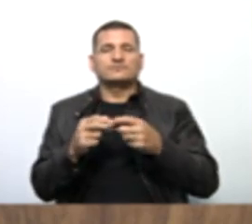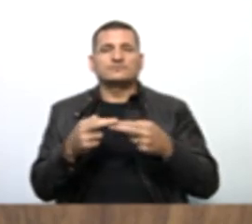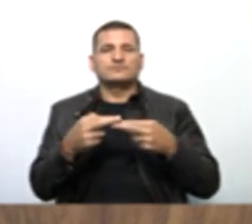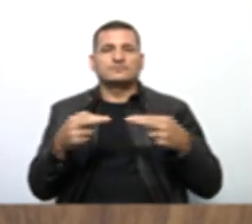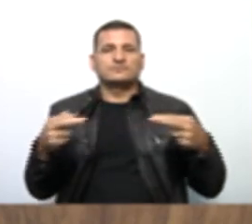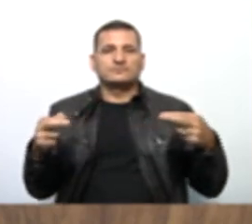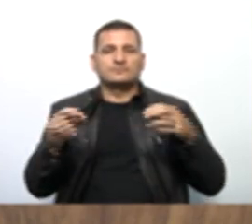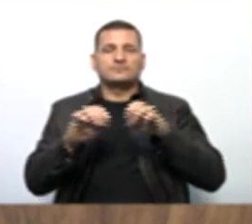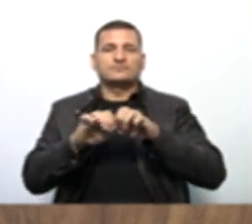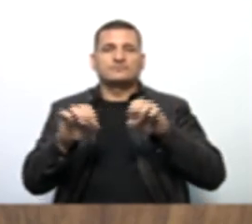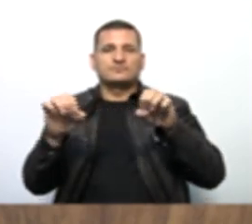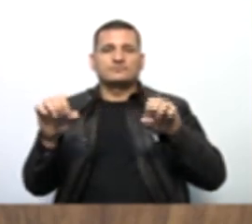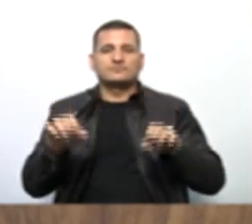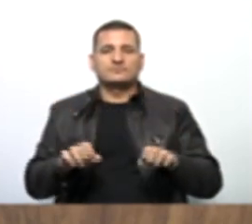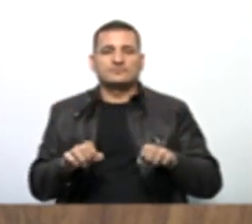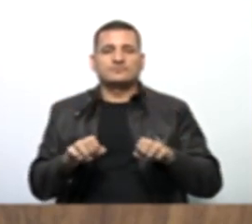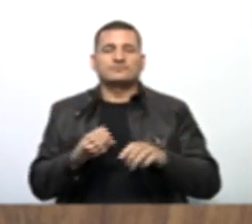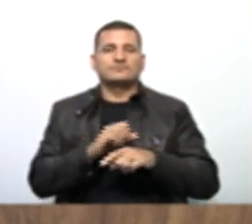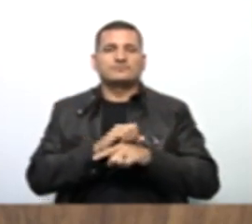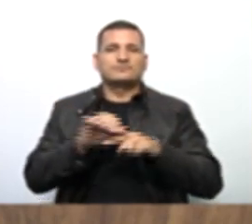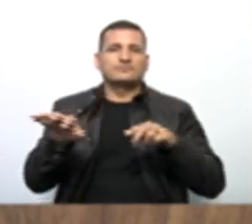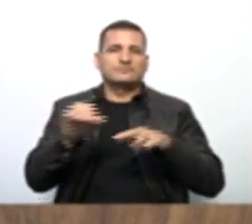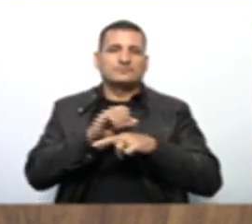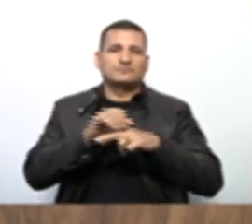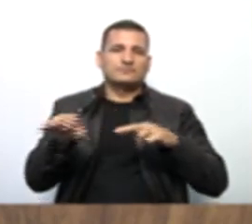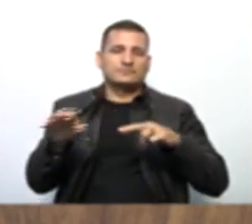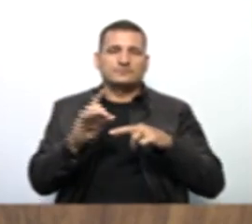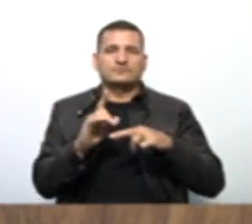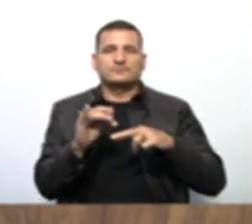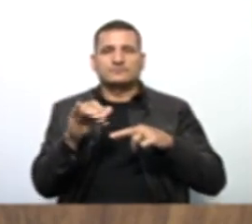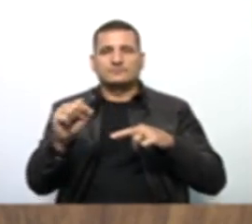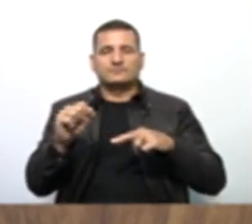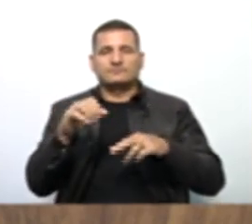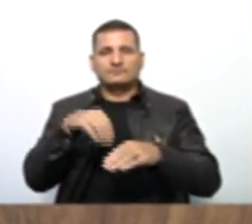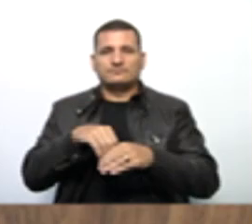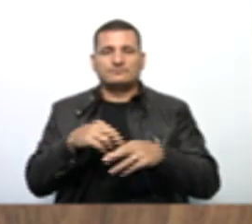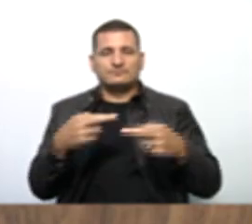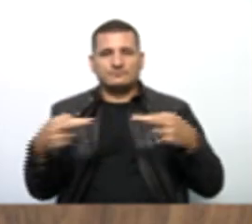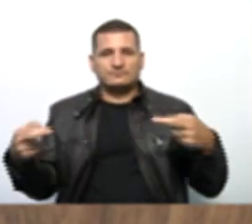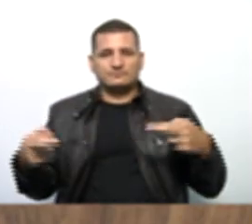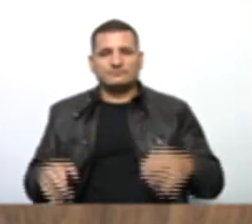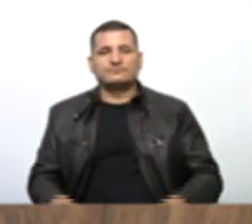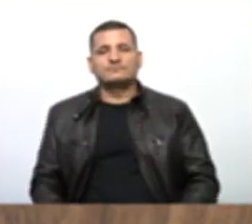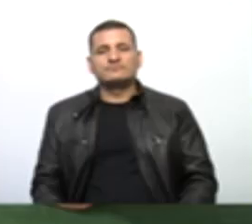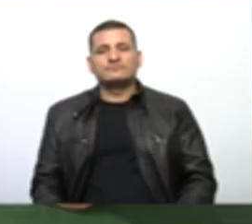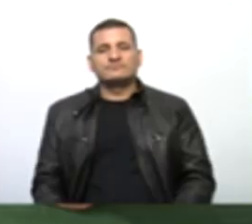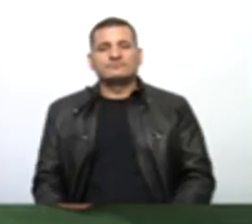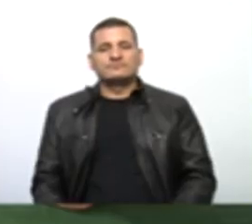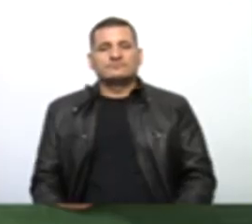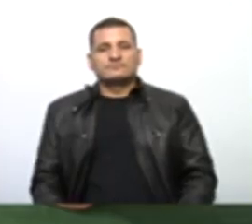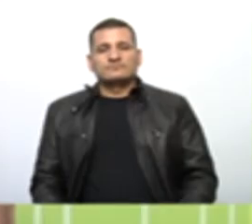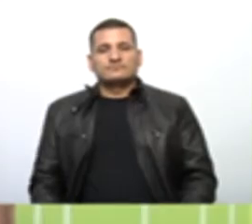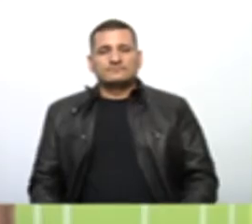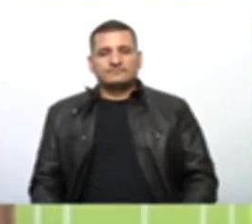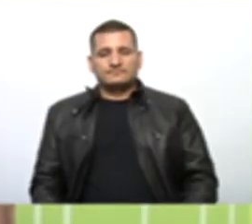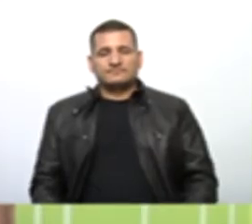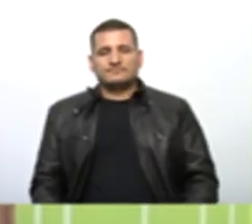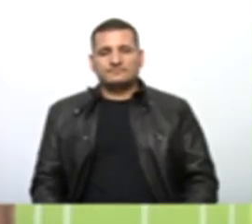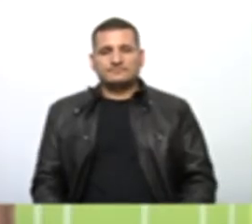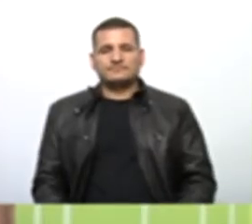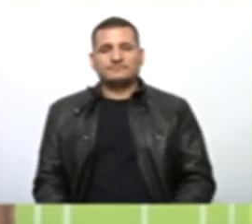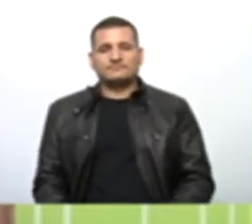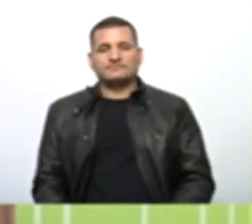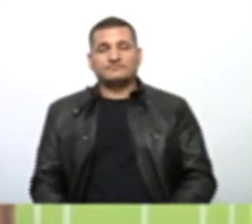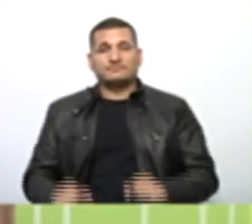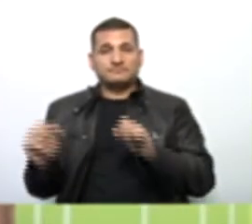infraestrutura que a gente tem para poder transmitir os dados na internet e na rede é isso aí então o pessoal vamos lá para o